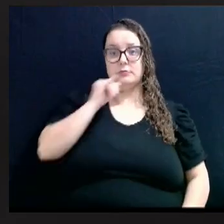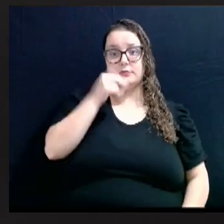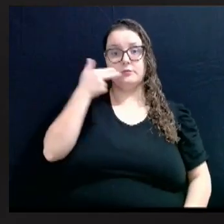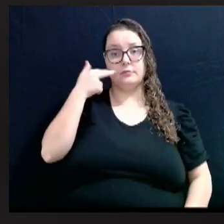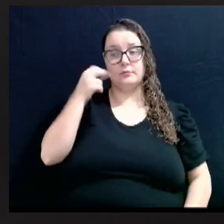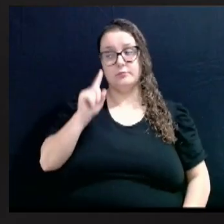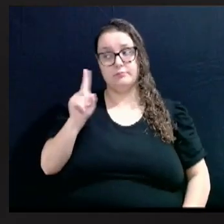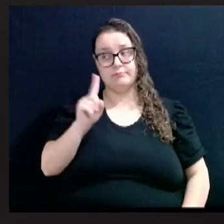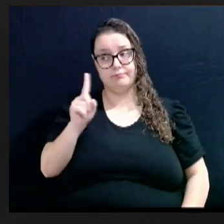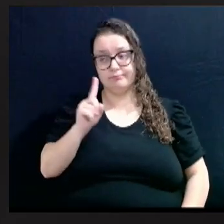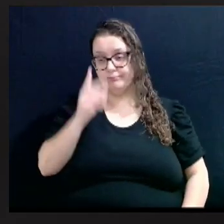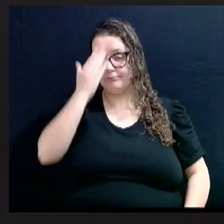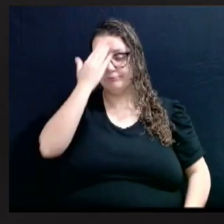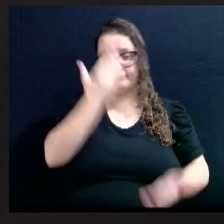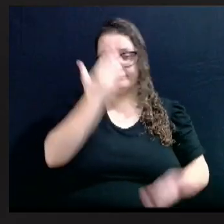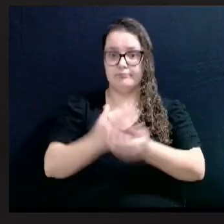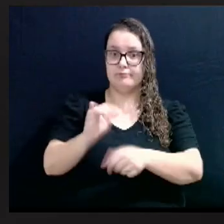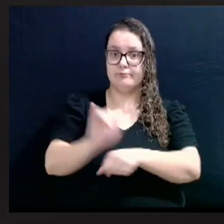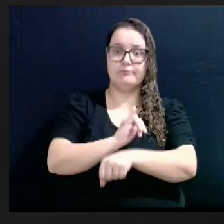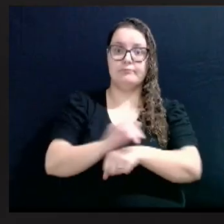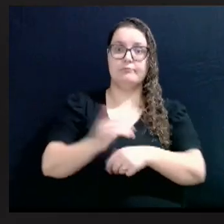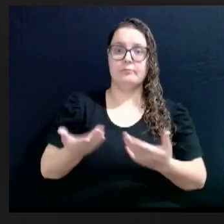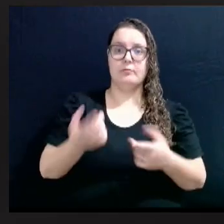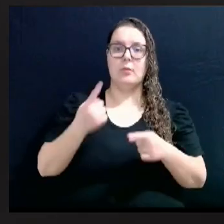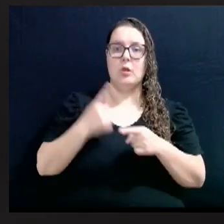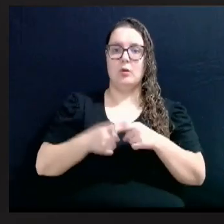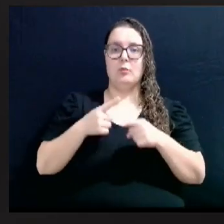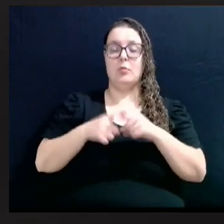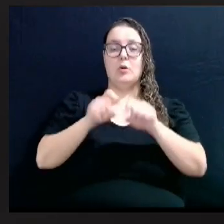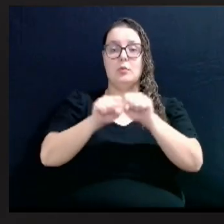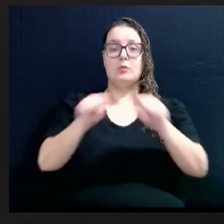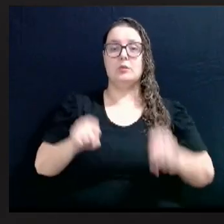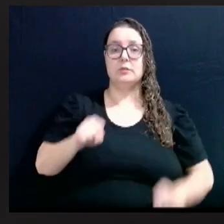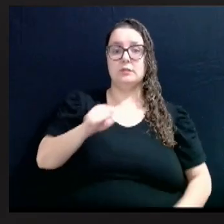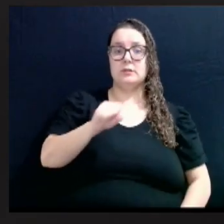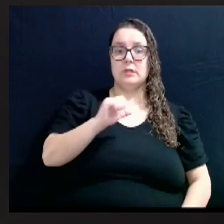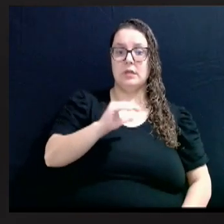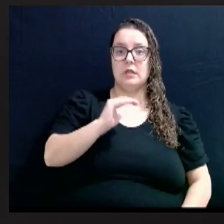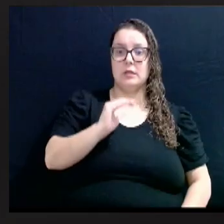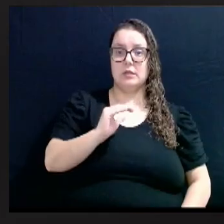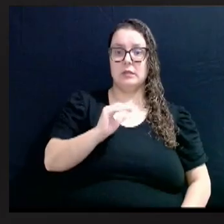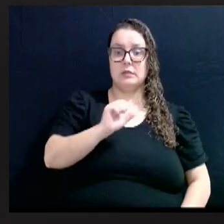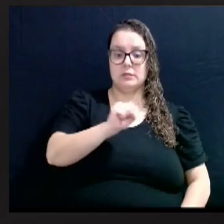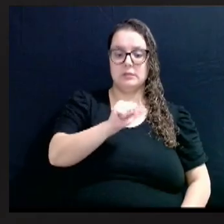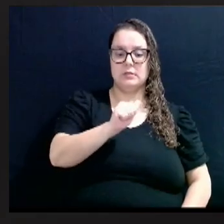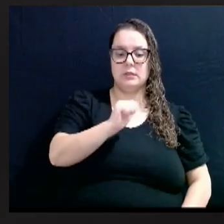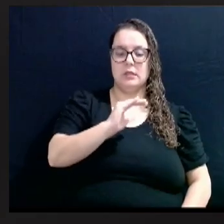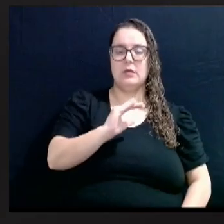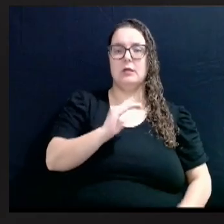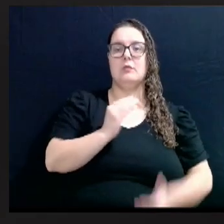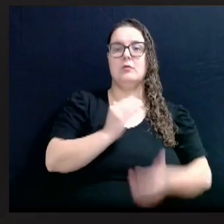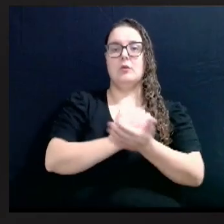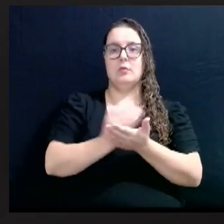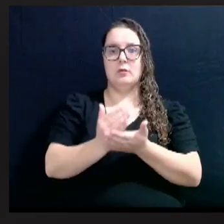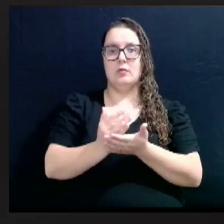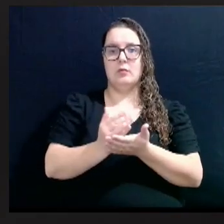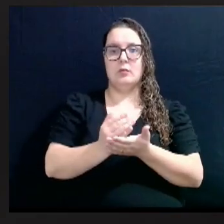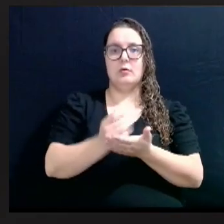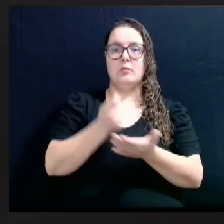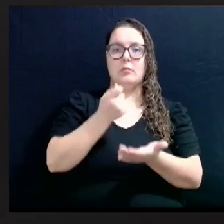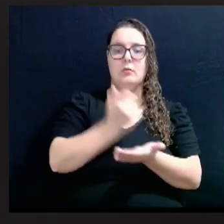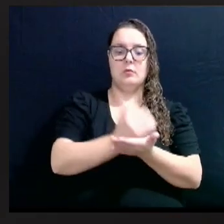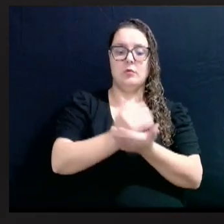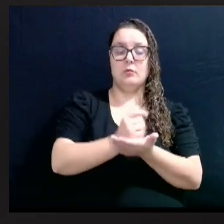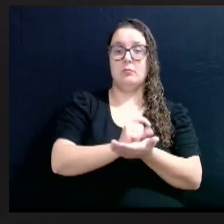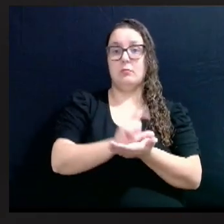nessa armadilha. Porque o sistema SAC, você vai iniciar com uma parcela maior, tá? Só para